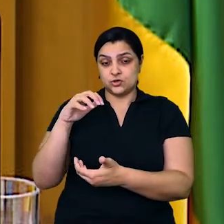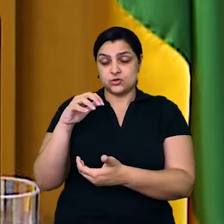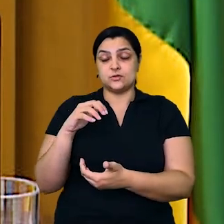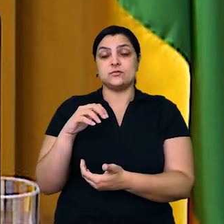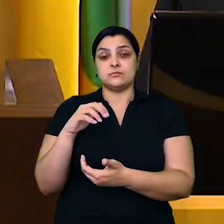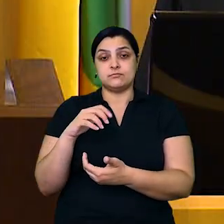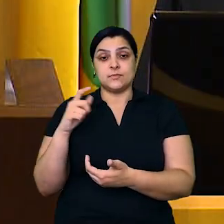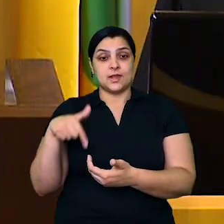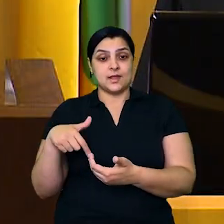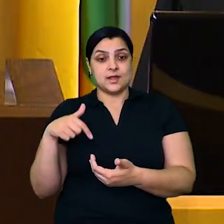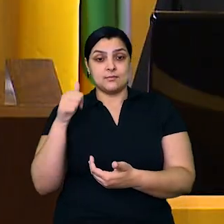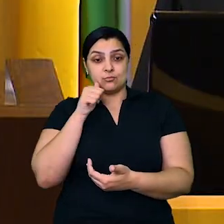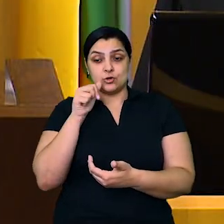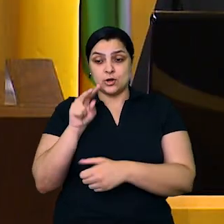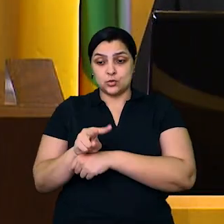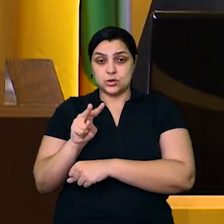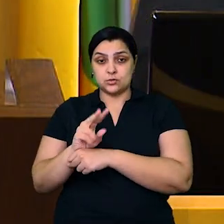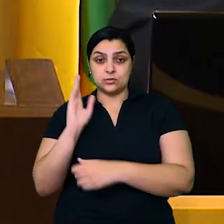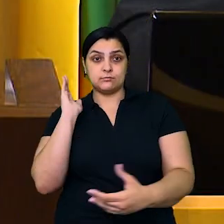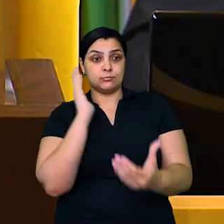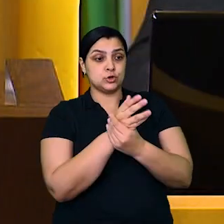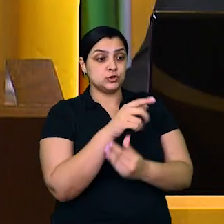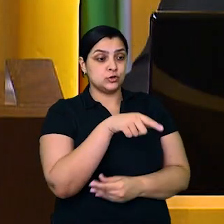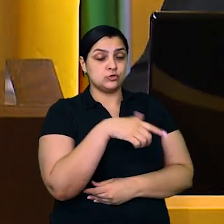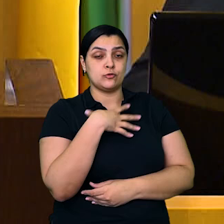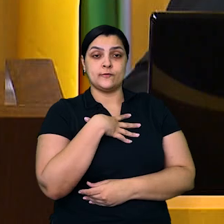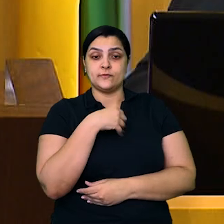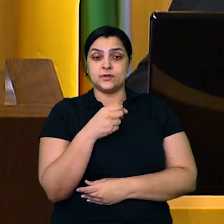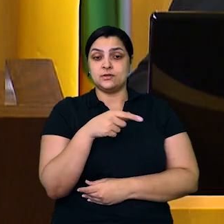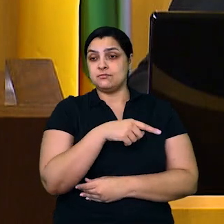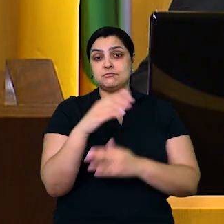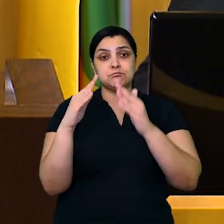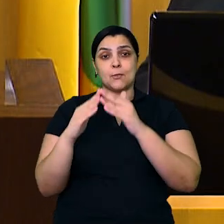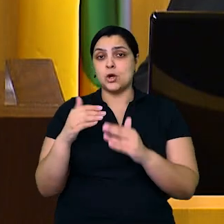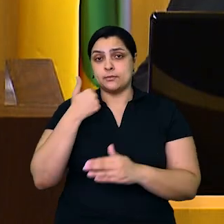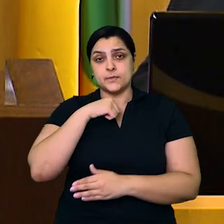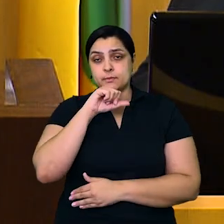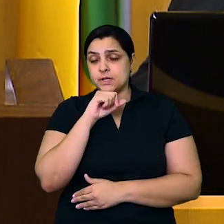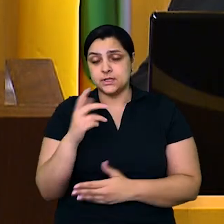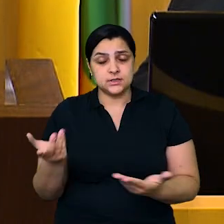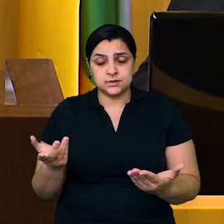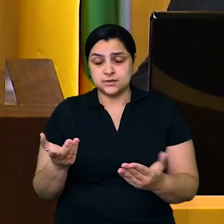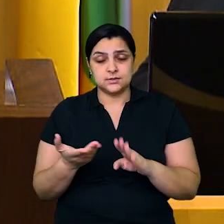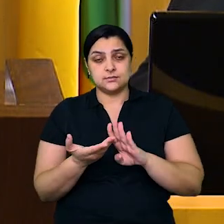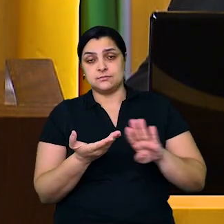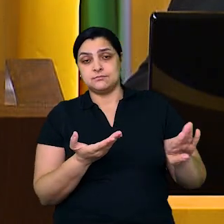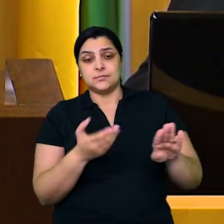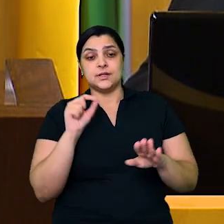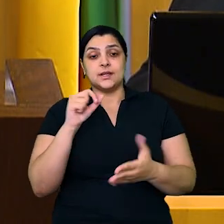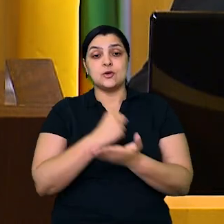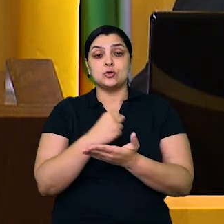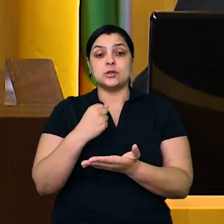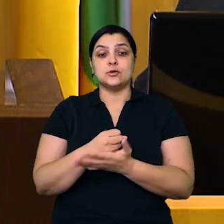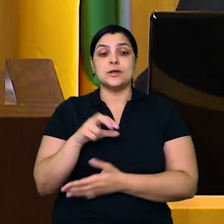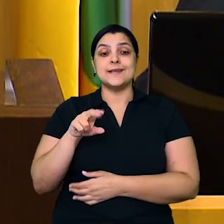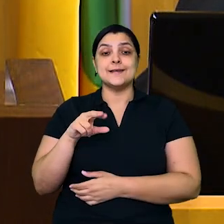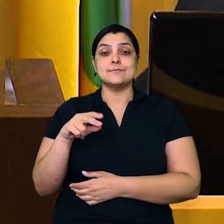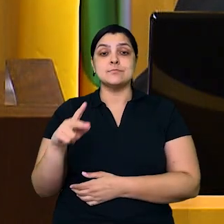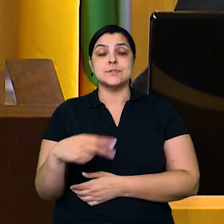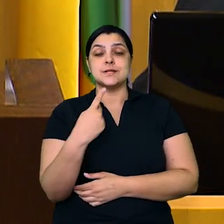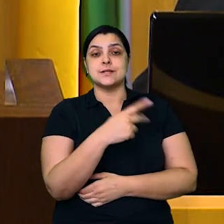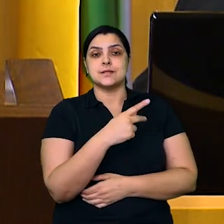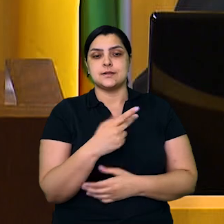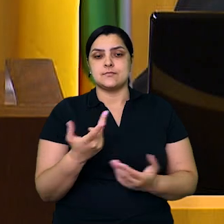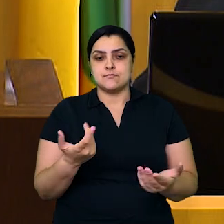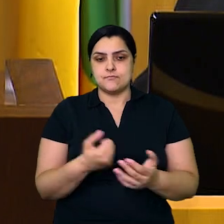ação contra o filho que não dirige a prestação de serviços e nem reside com a mãe. Quem contratou foi a irmã dele. Então eu